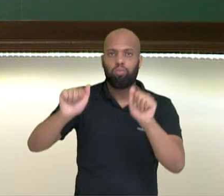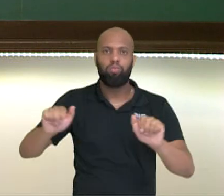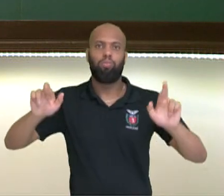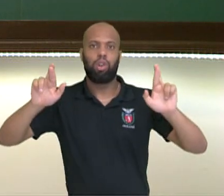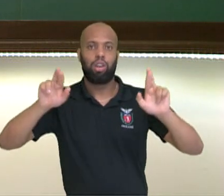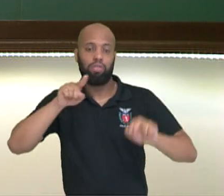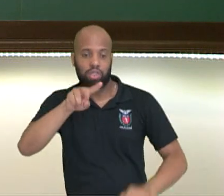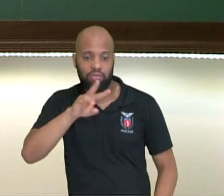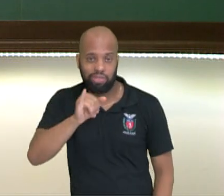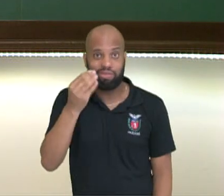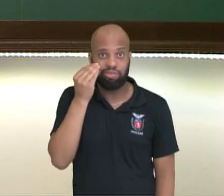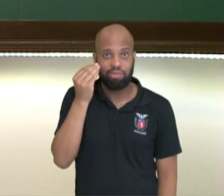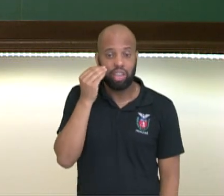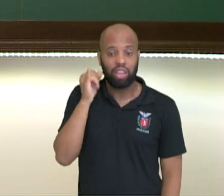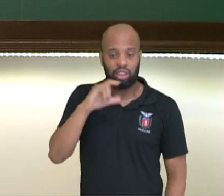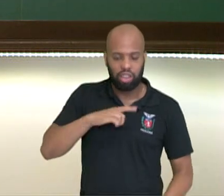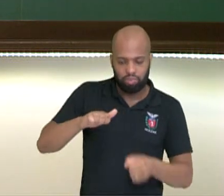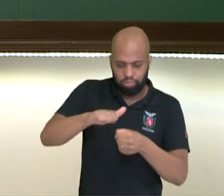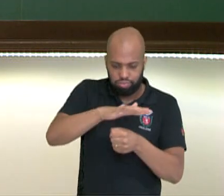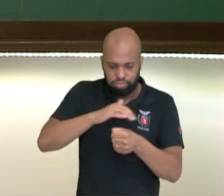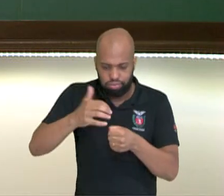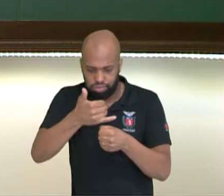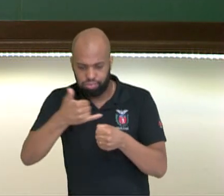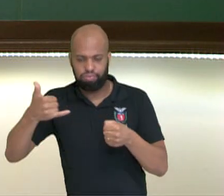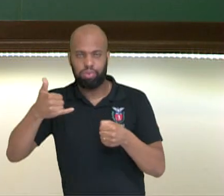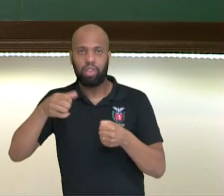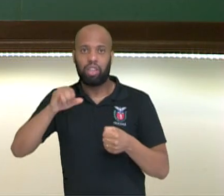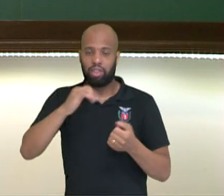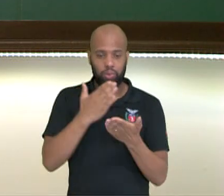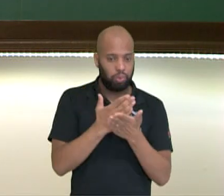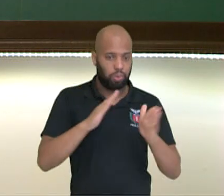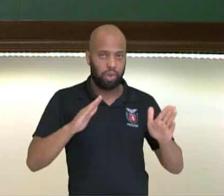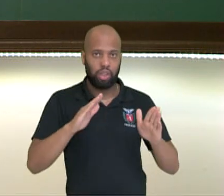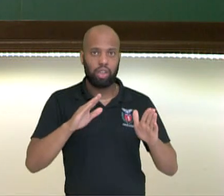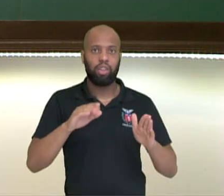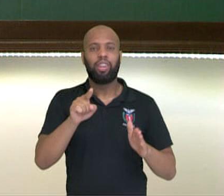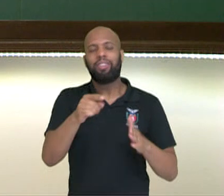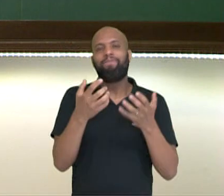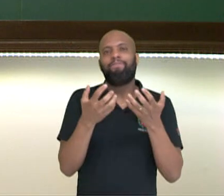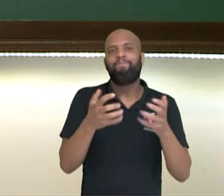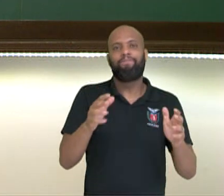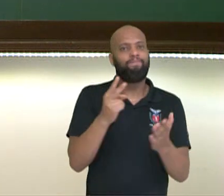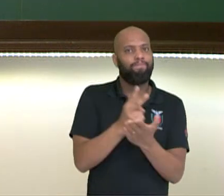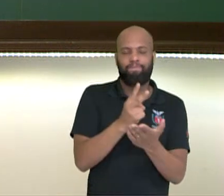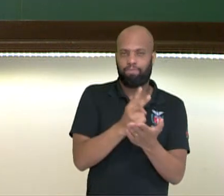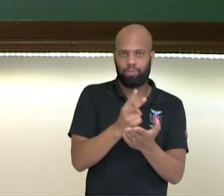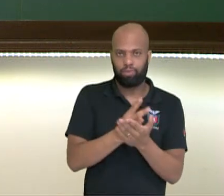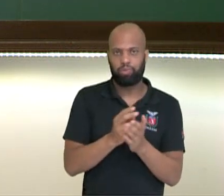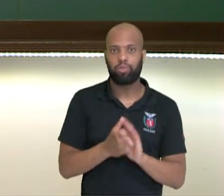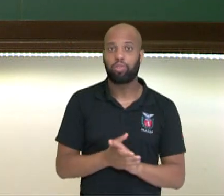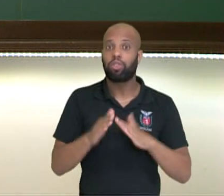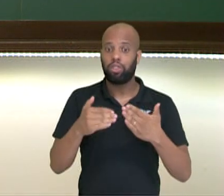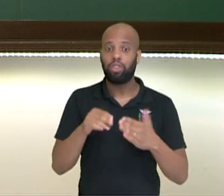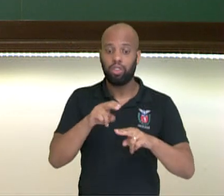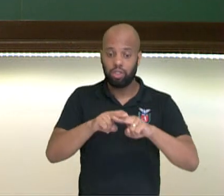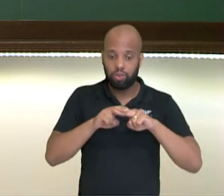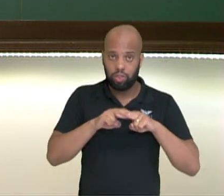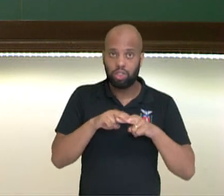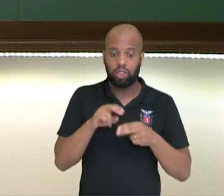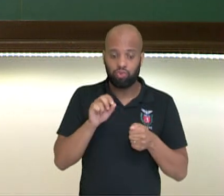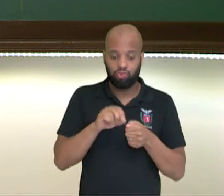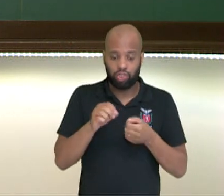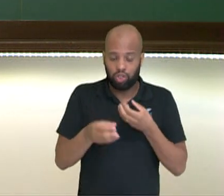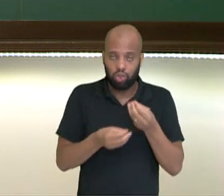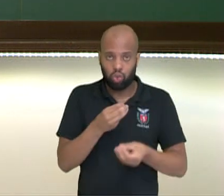está carregado eletricamente. E logo depois que você tirar o material, você não quer que a esfera continue carregada. Por isso ela é feita de metal